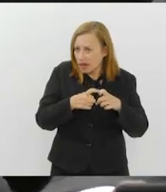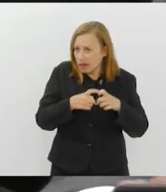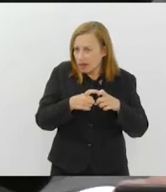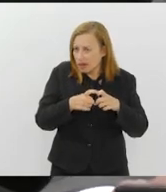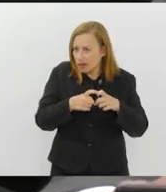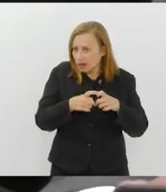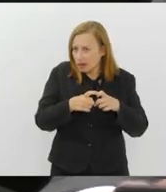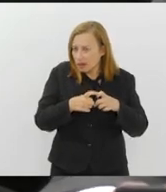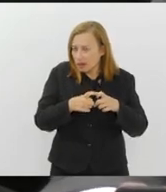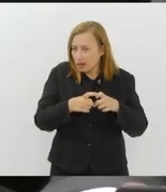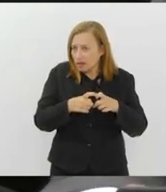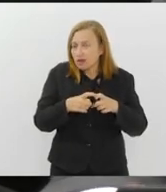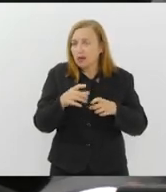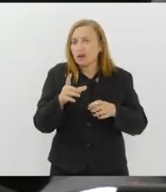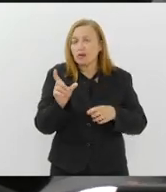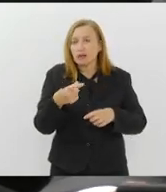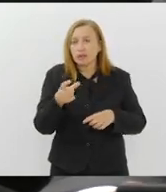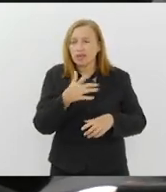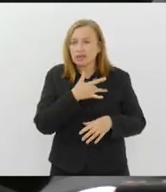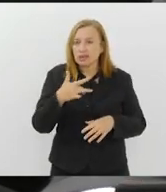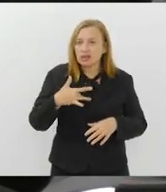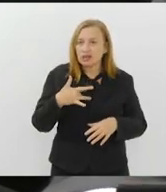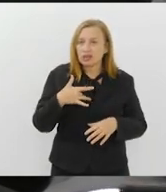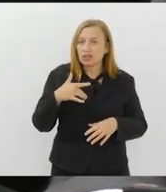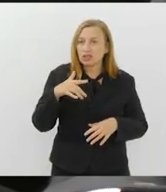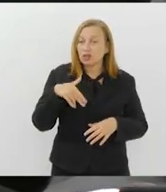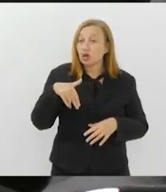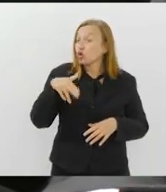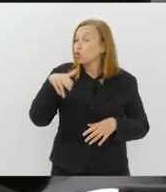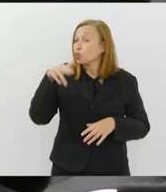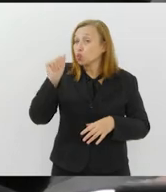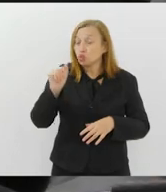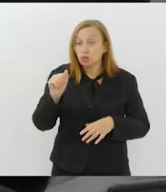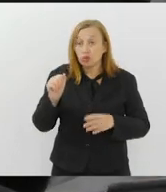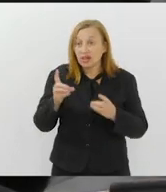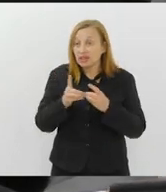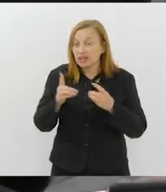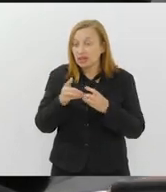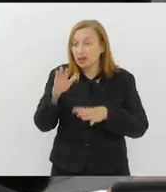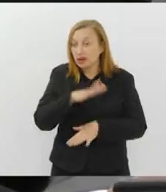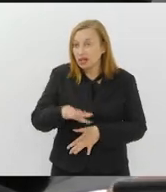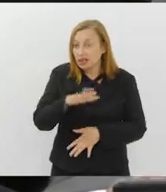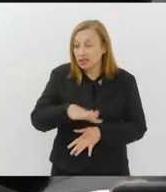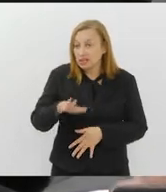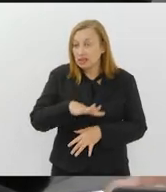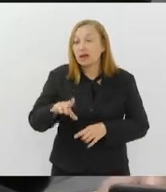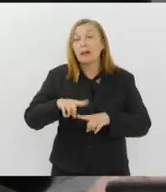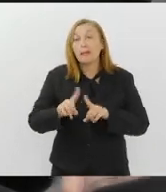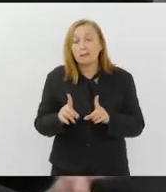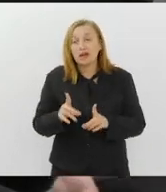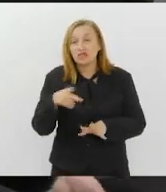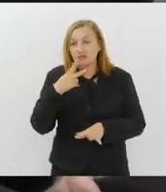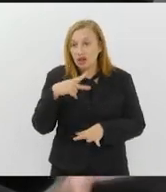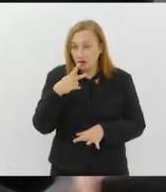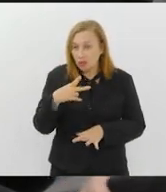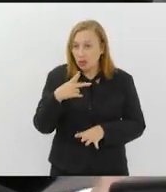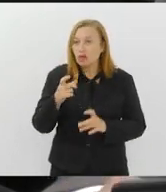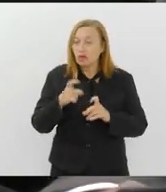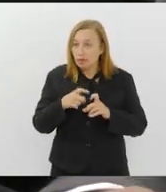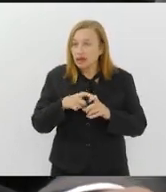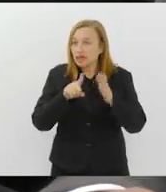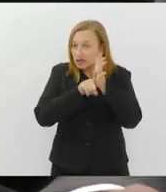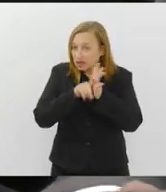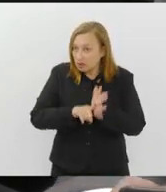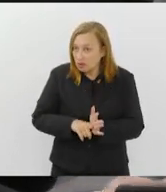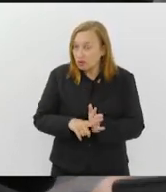operadora de plano de saúde jamais teve acesso àquela criança, mas decidiu que a carga horária que o médico assistente que examinou, que esteve